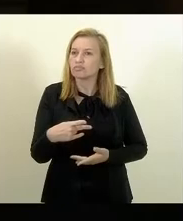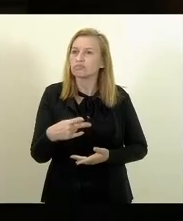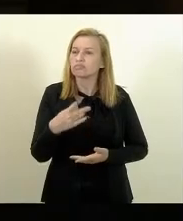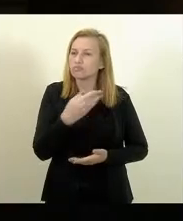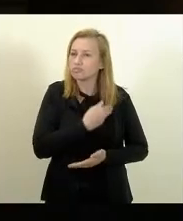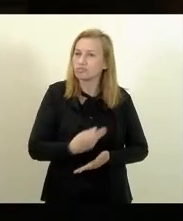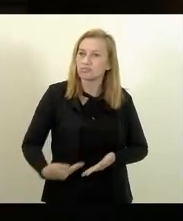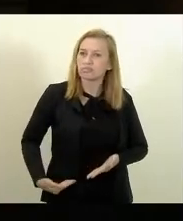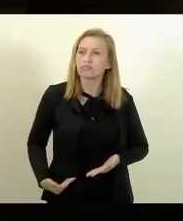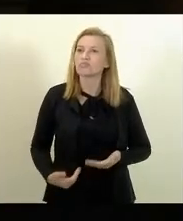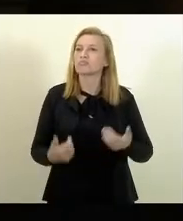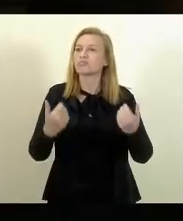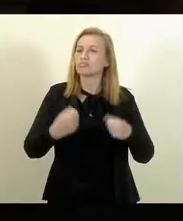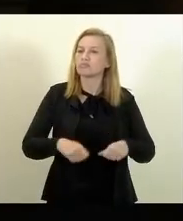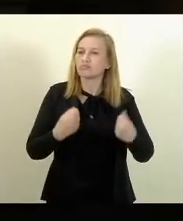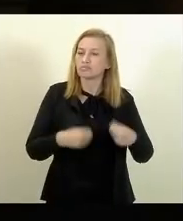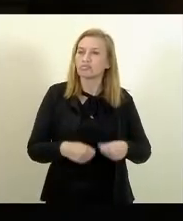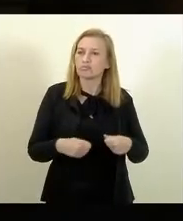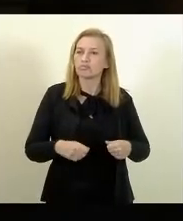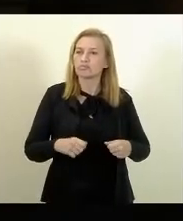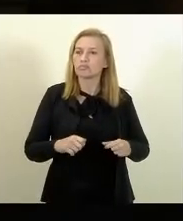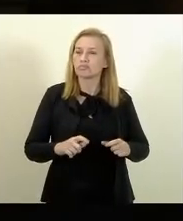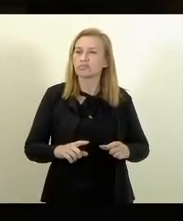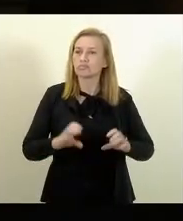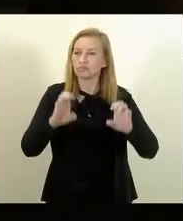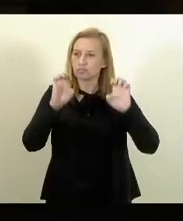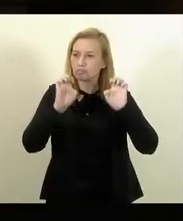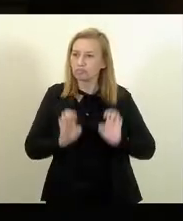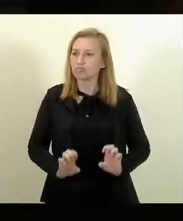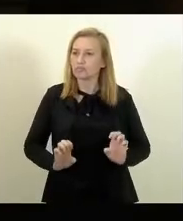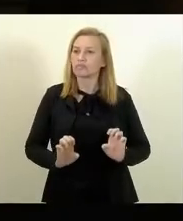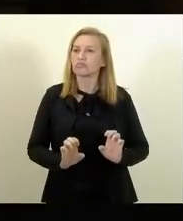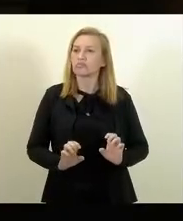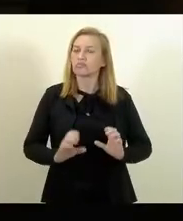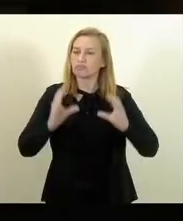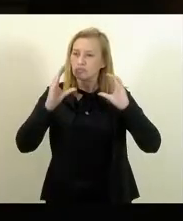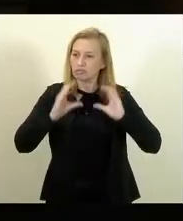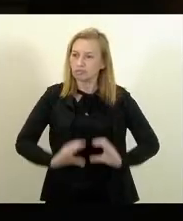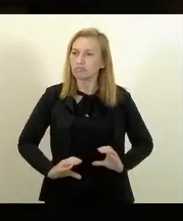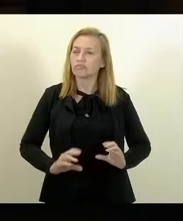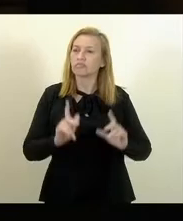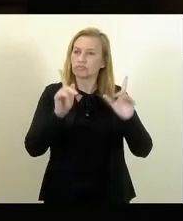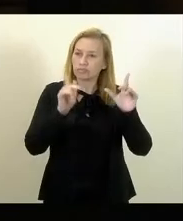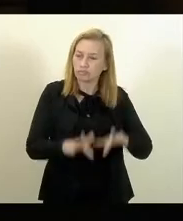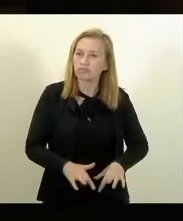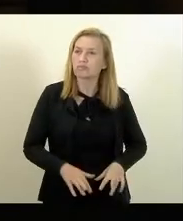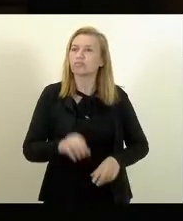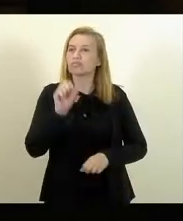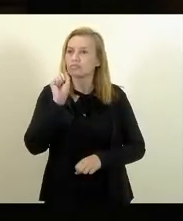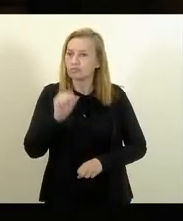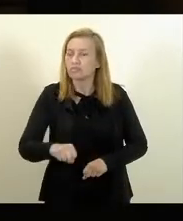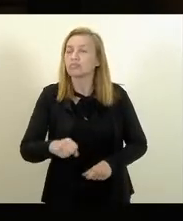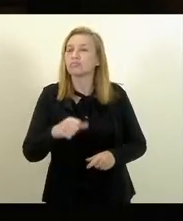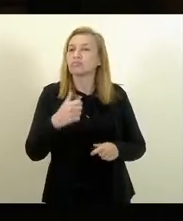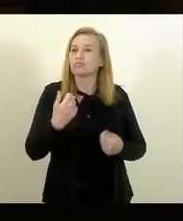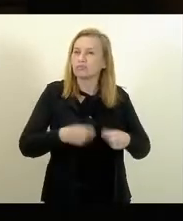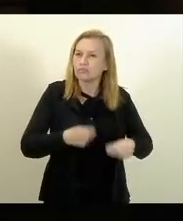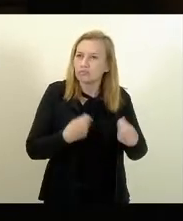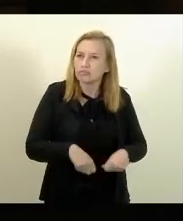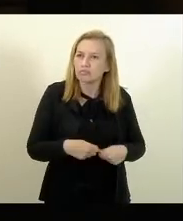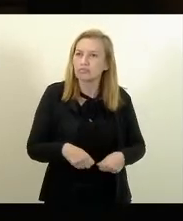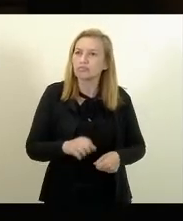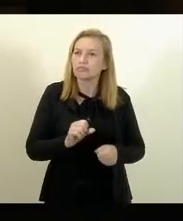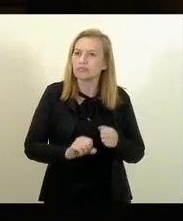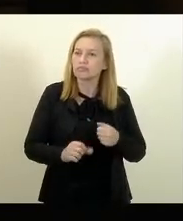governo tem que adotar uma postura diferente desta que aí está. E deve fazer